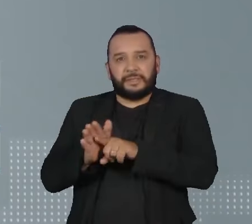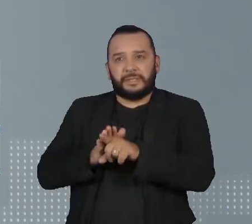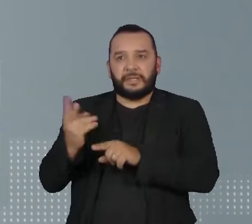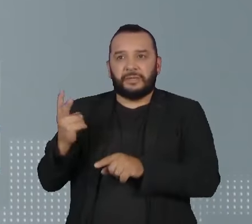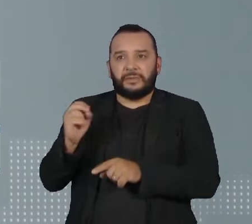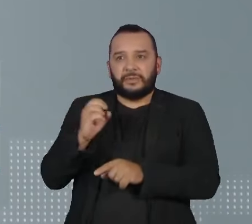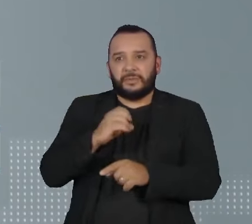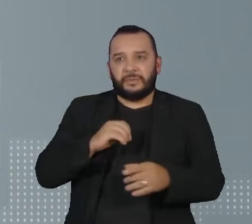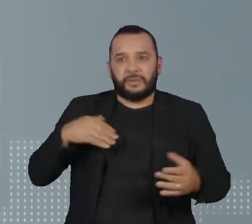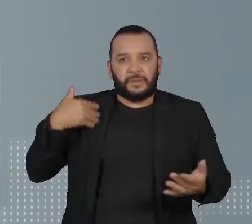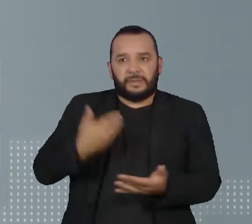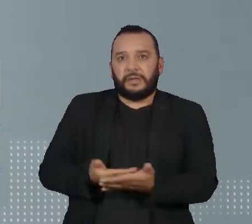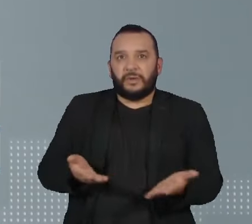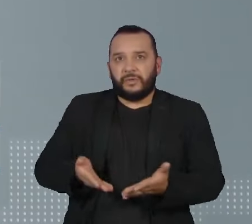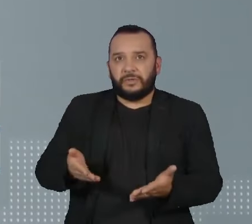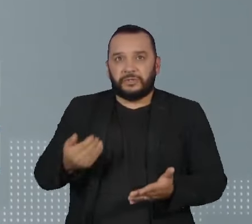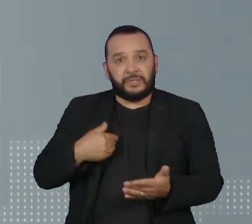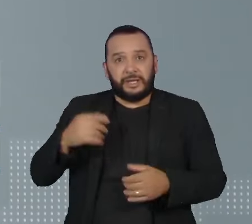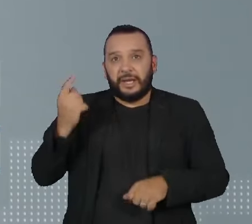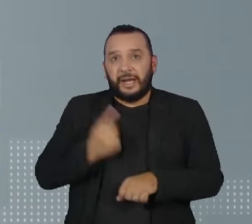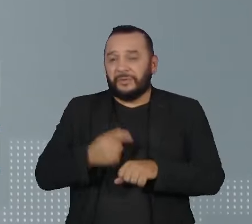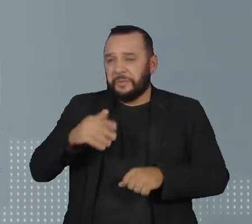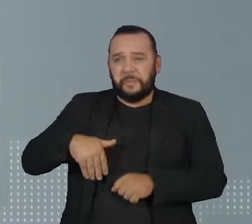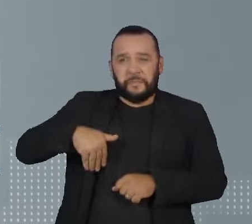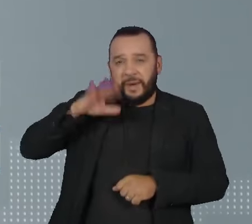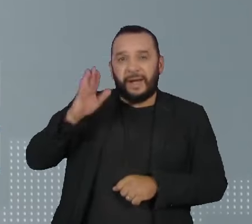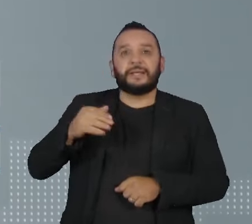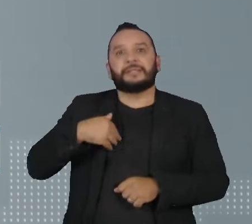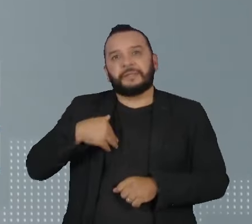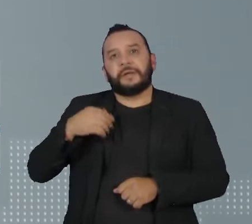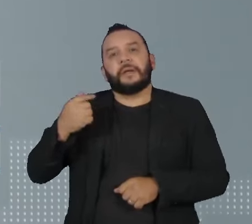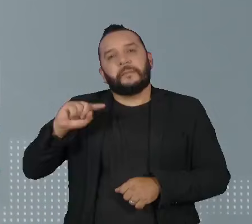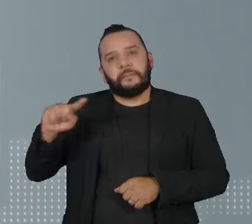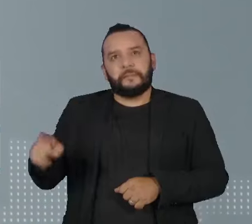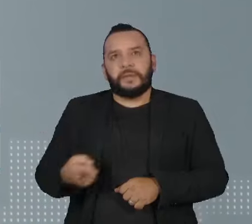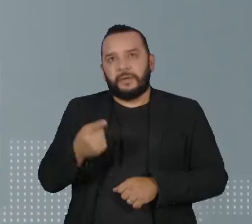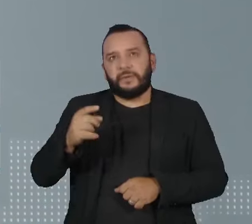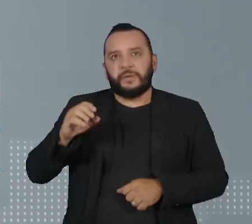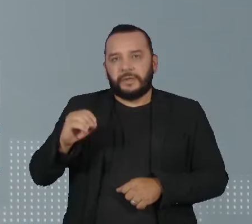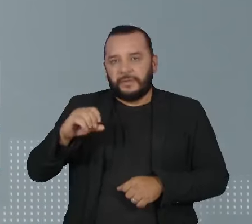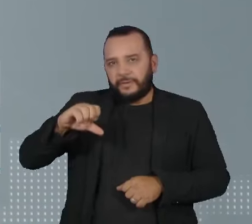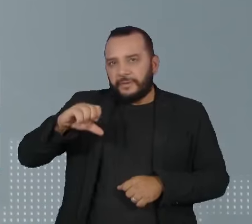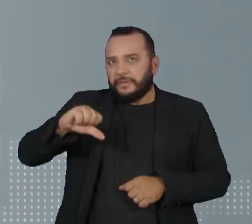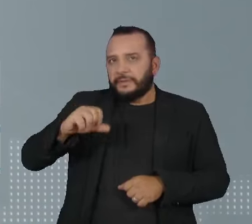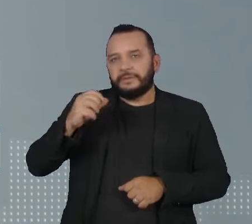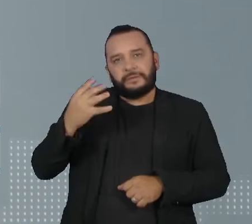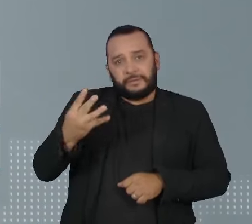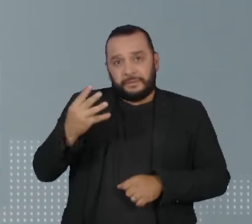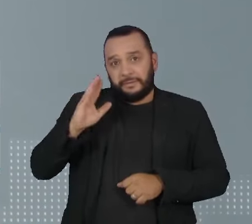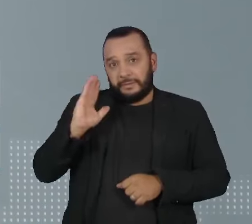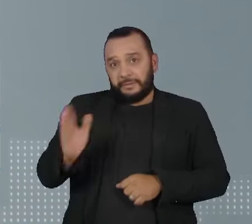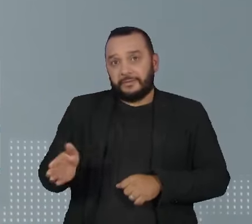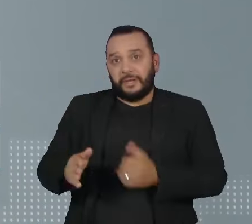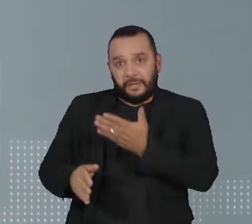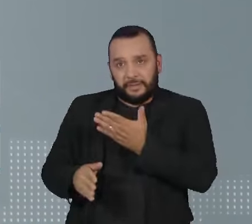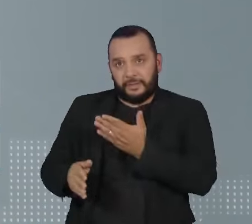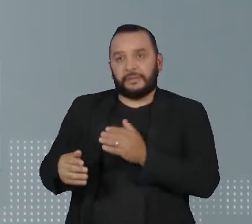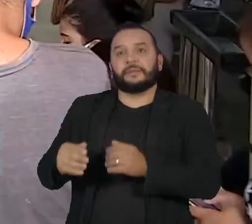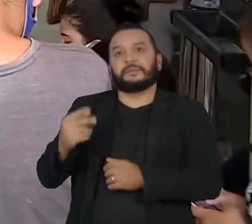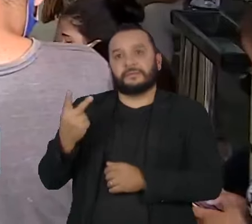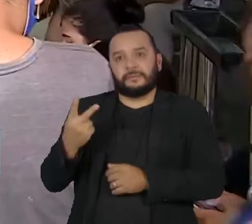recorde de óbitos ocorreu em 2023 com 1094 óbitos pela doença um ano antes foram